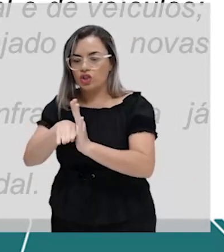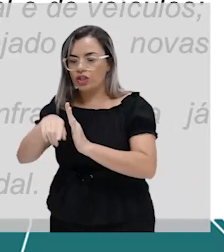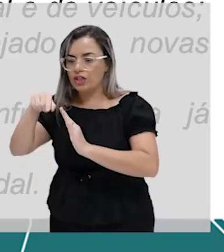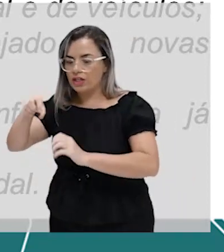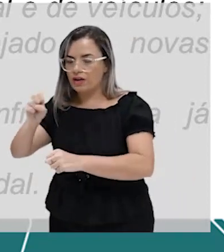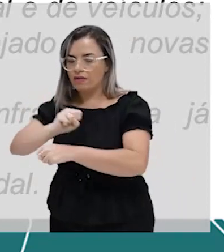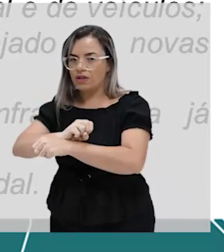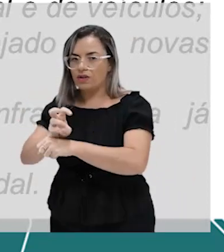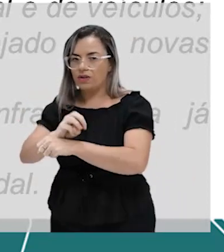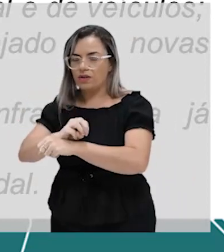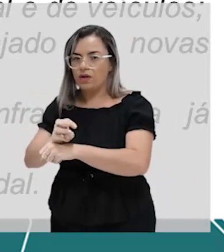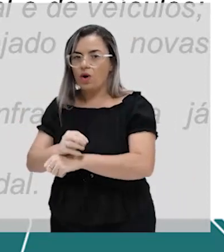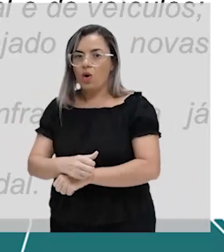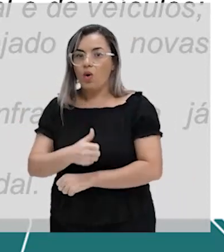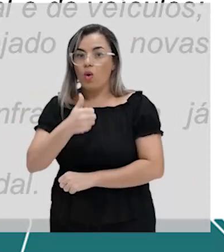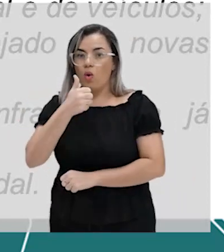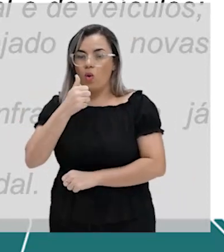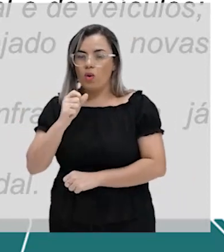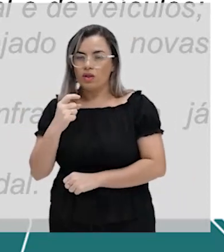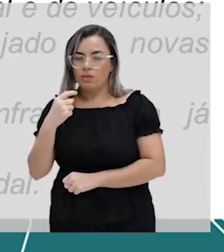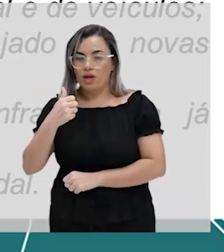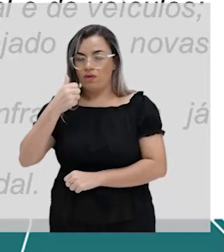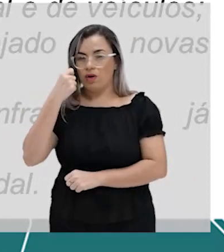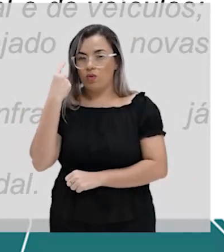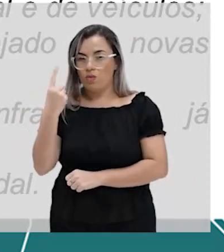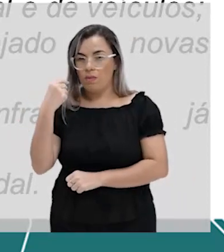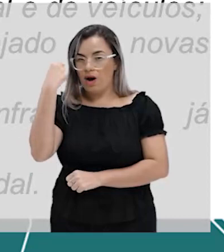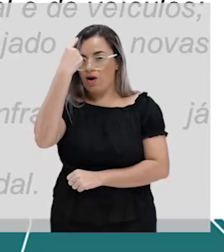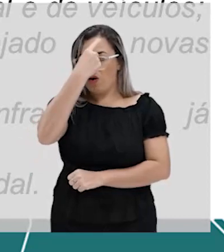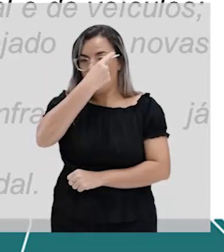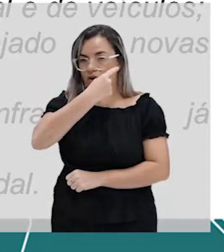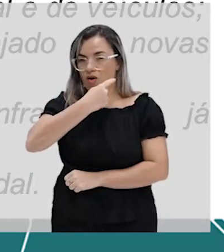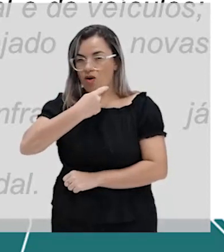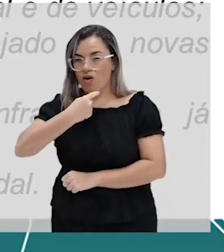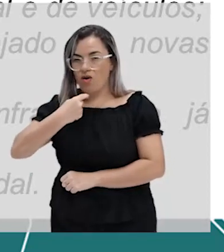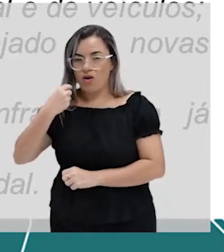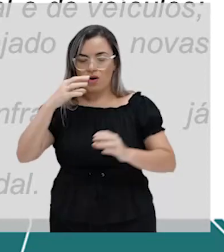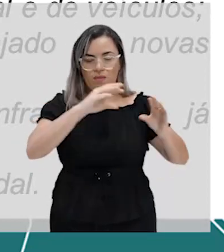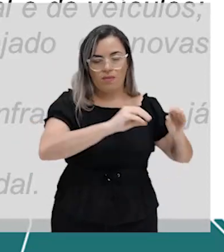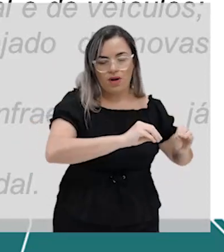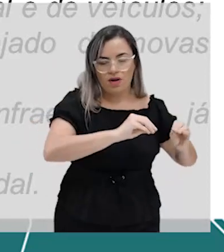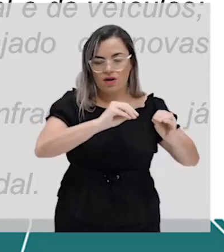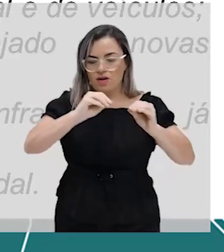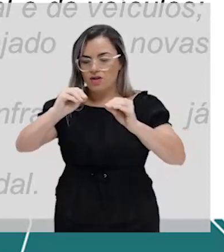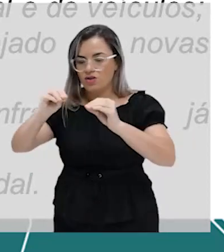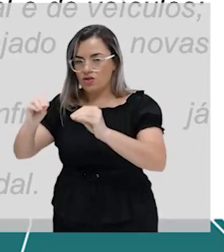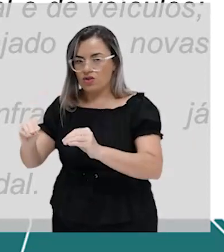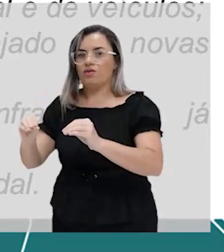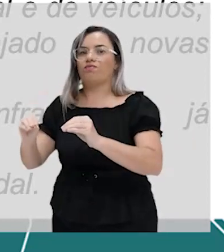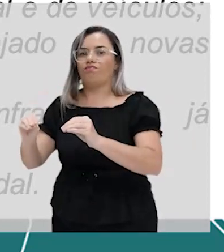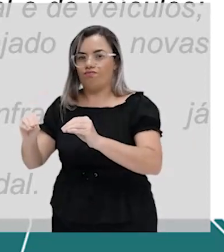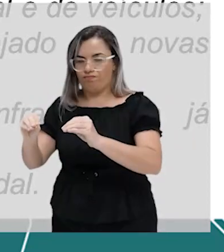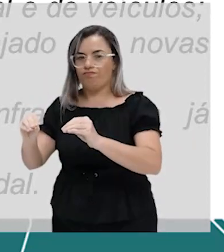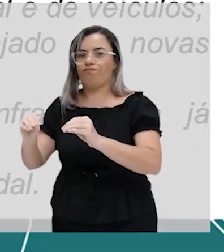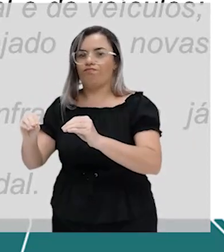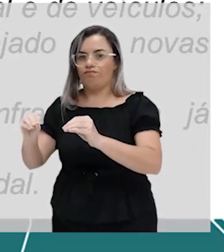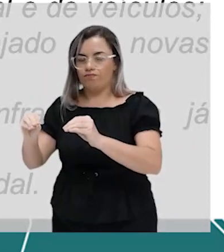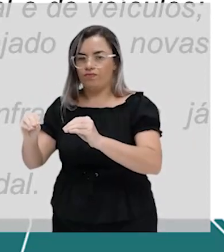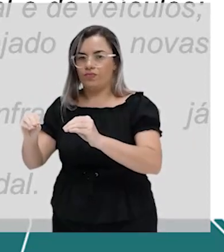6h30, ou seja, eu demorava 1 hora para fazer esse deslocamento. Maranhão Novo, cidade operária, onde fica a